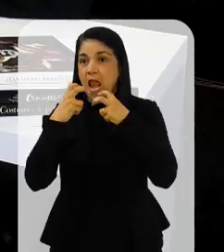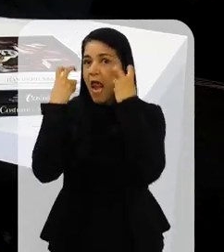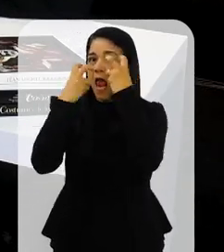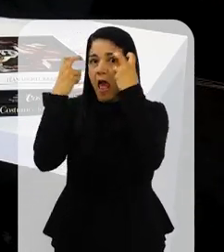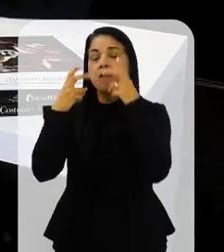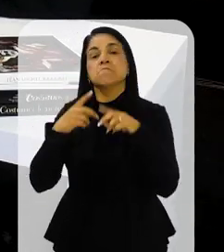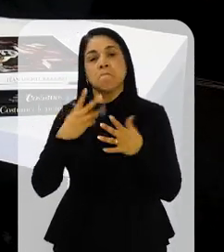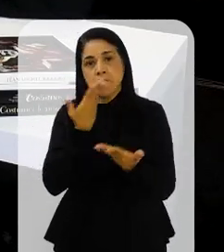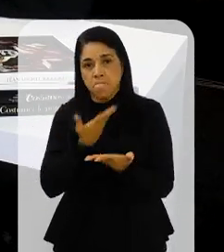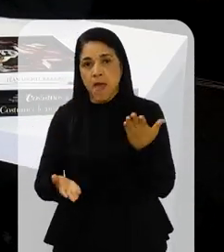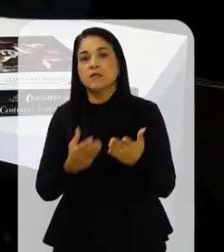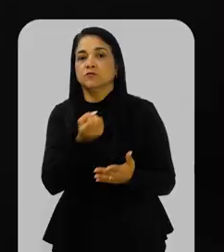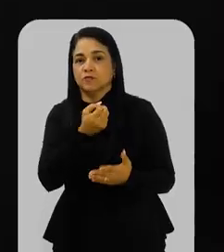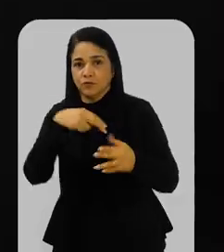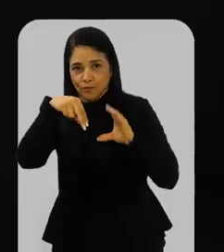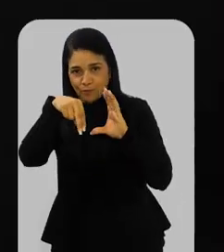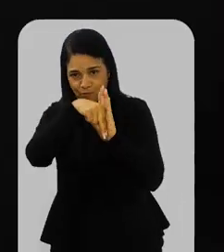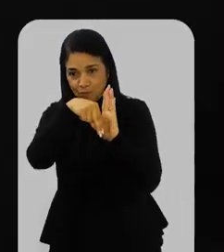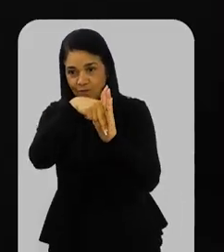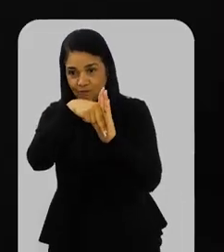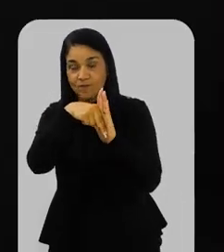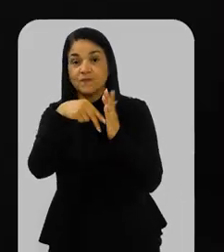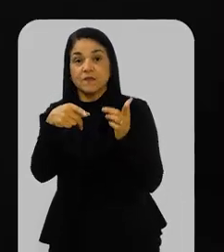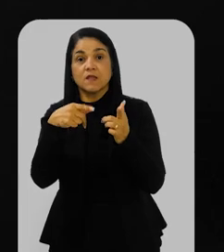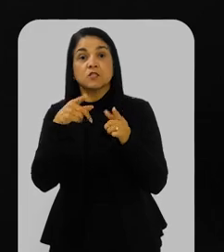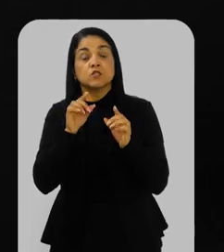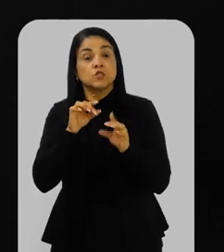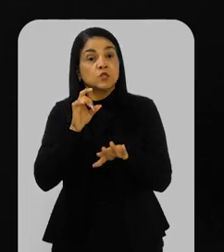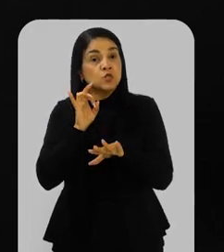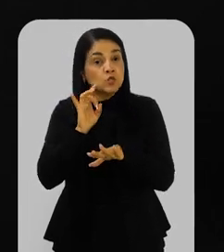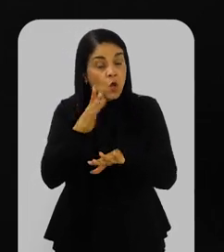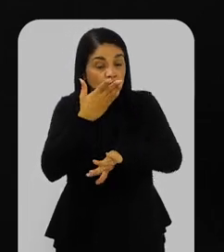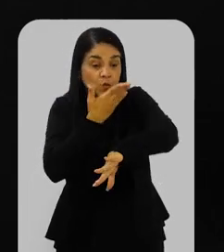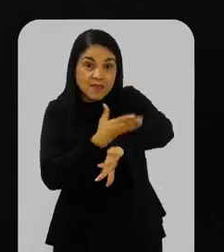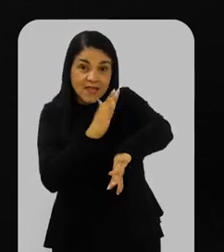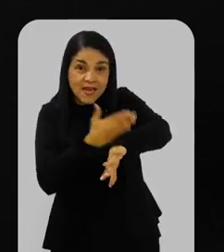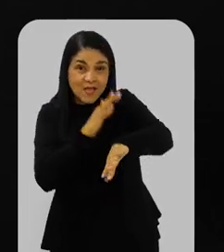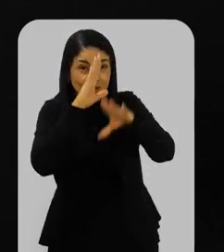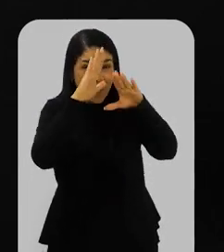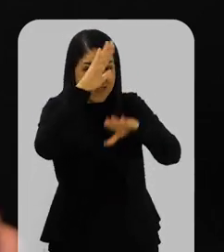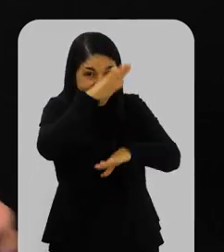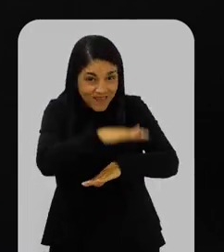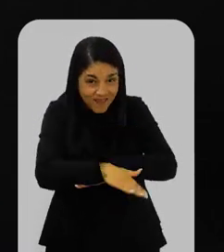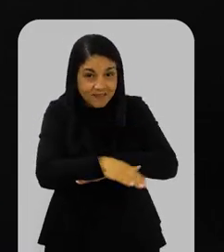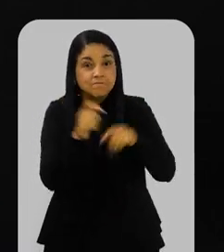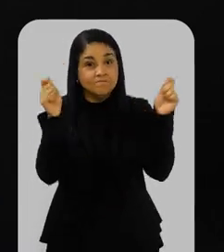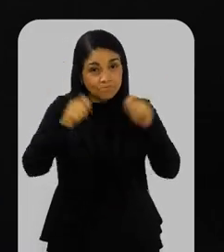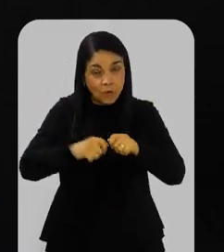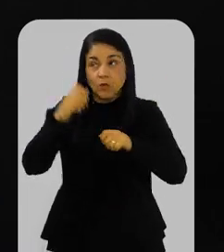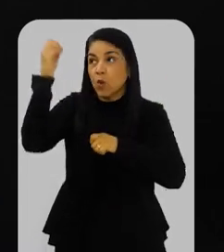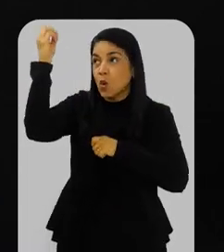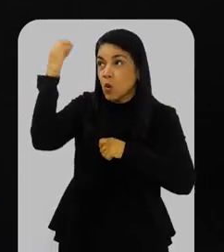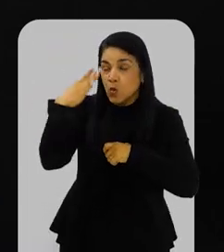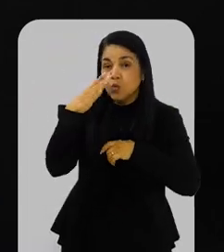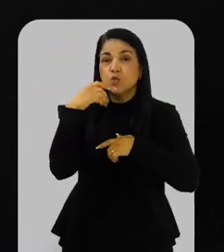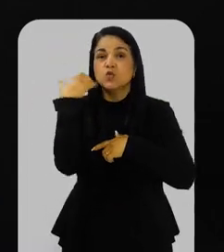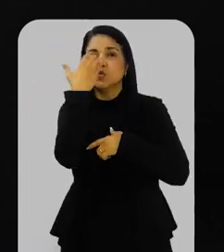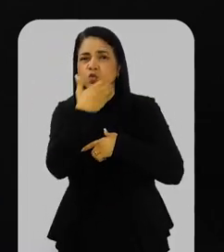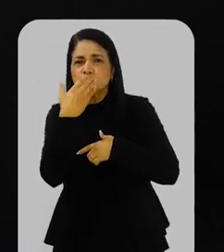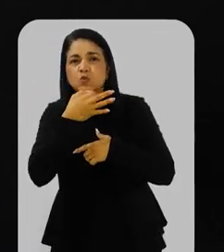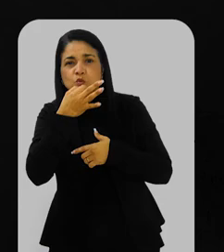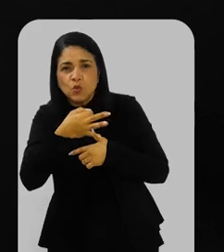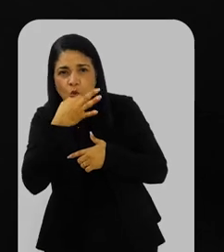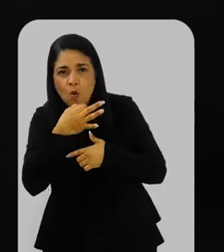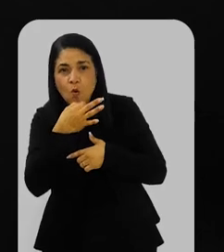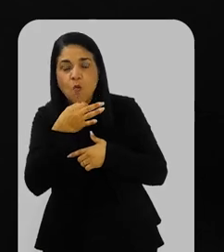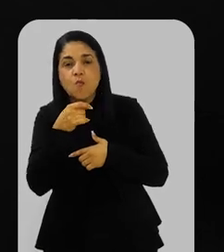caso de manifestação. O único momento que eles podem se manifestar é durante a tarde, durante a passagem de som. Quando os bois vão afinar a parte de som e luz